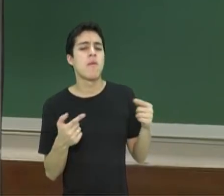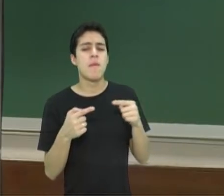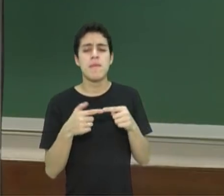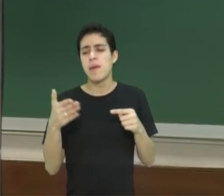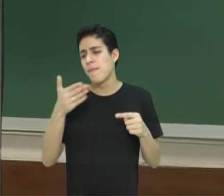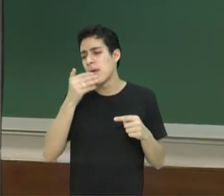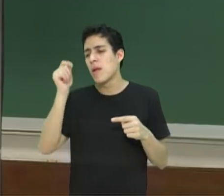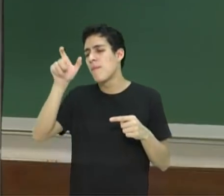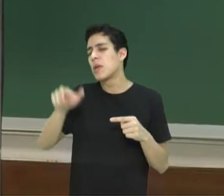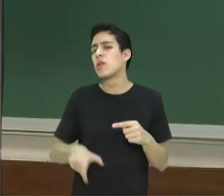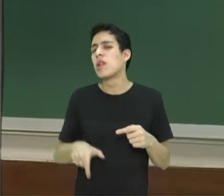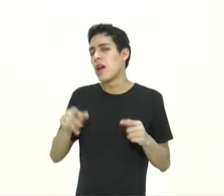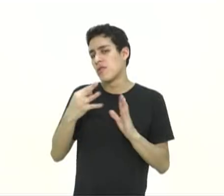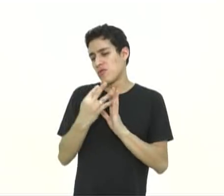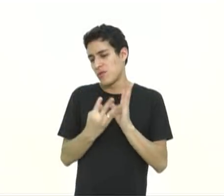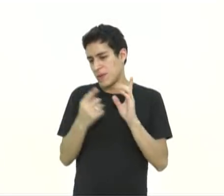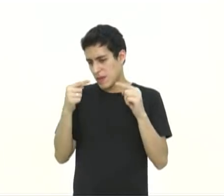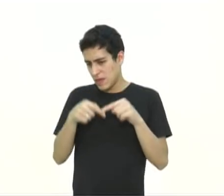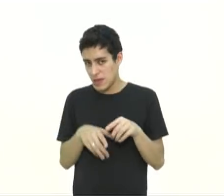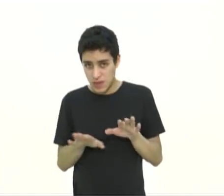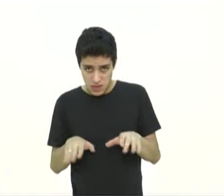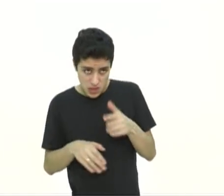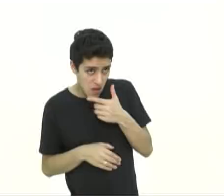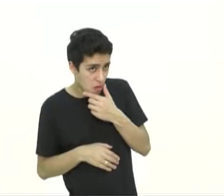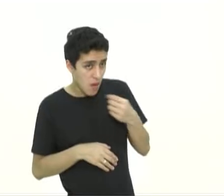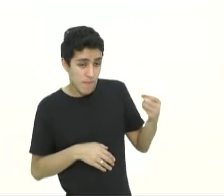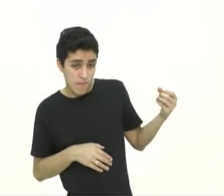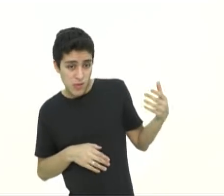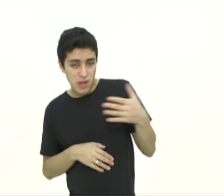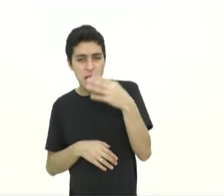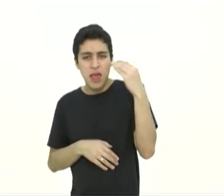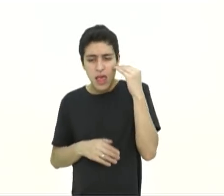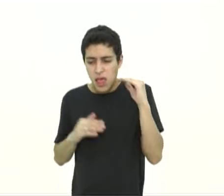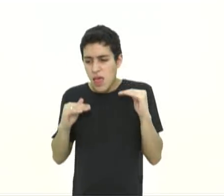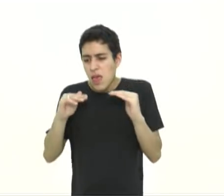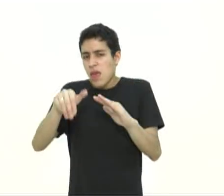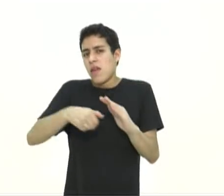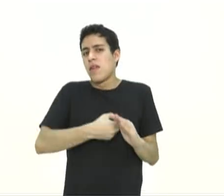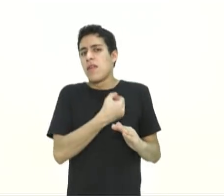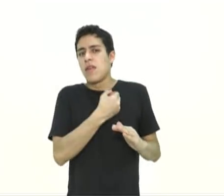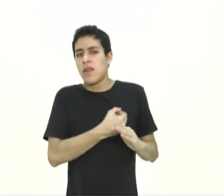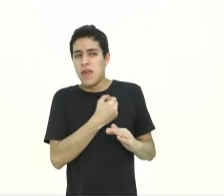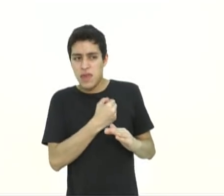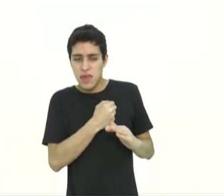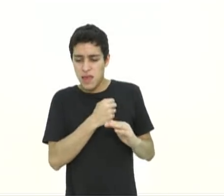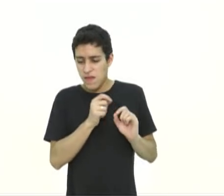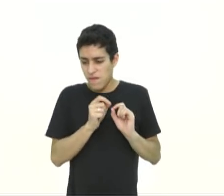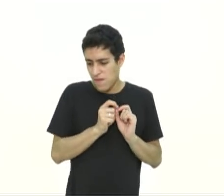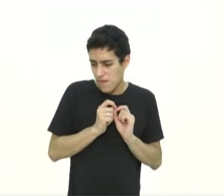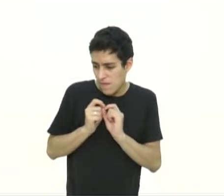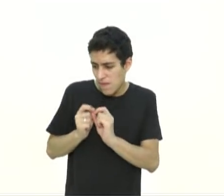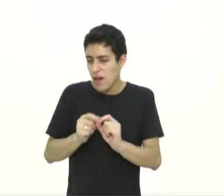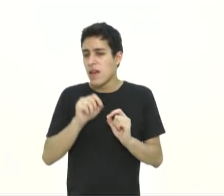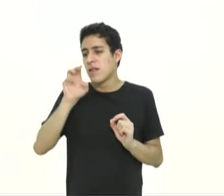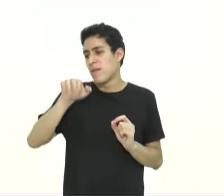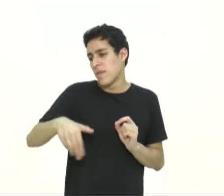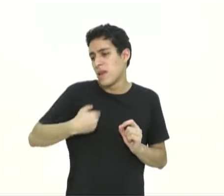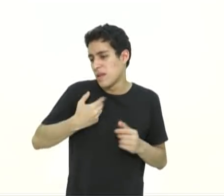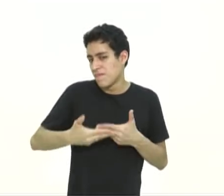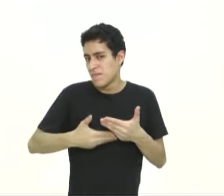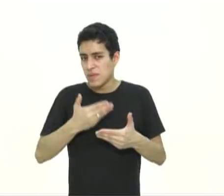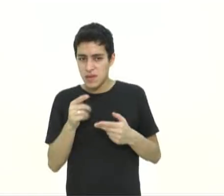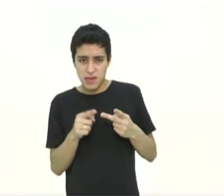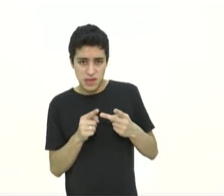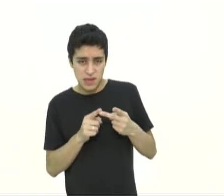personagem deste texto? Homem moderno que tenta equilibrar sua rotina entre seus afazeres e seu bem-estar?